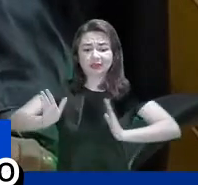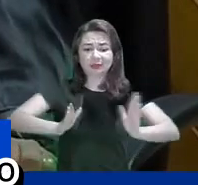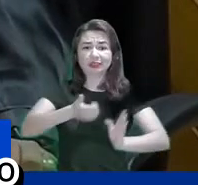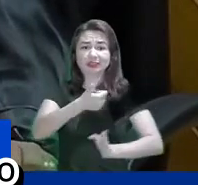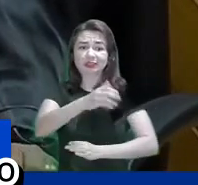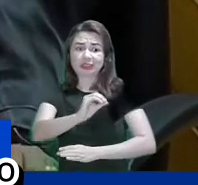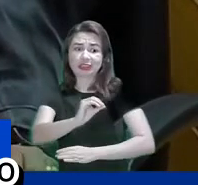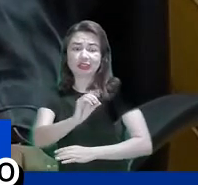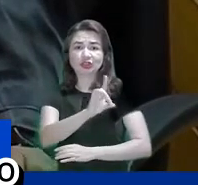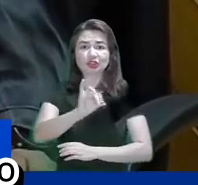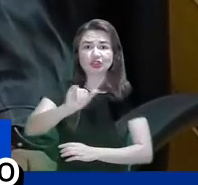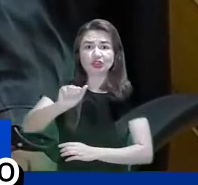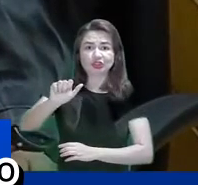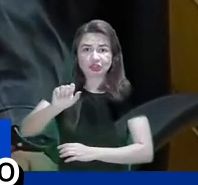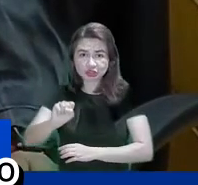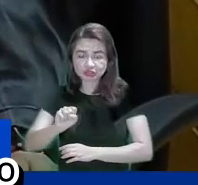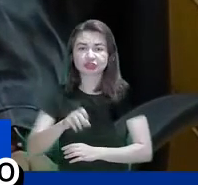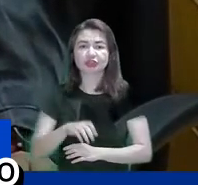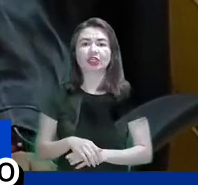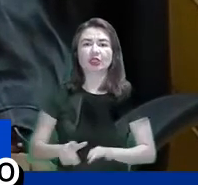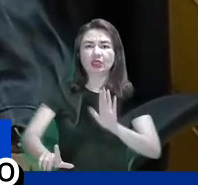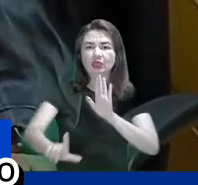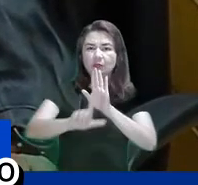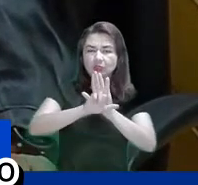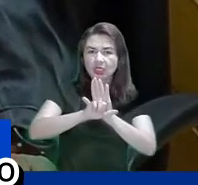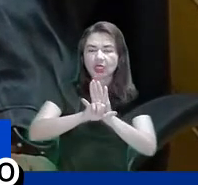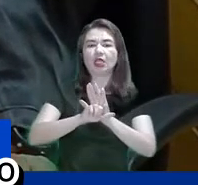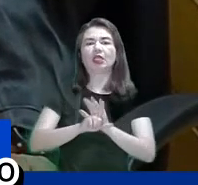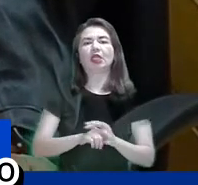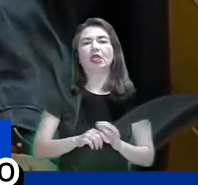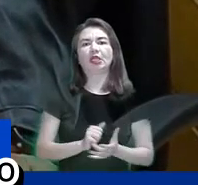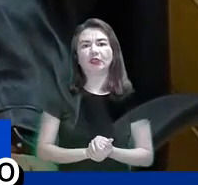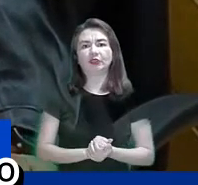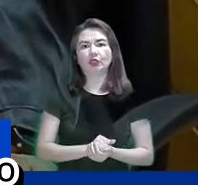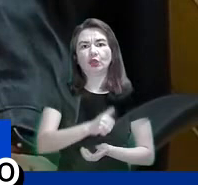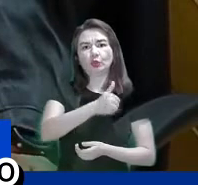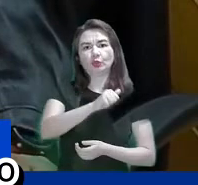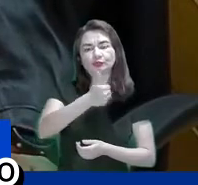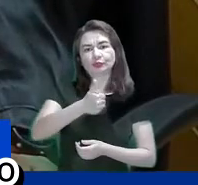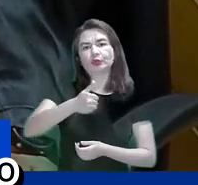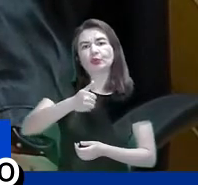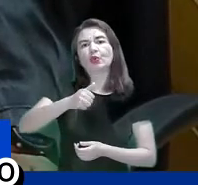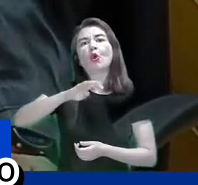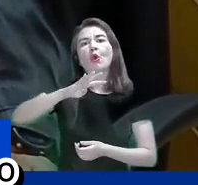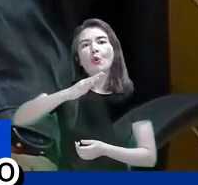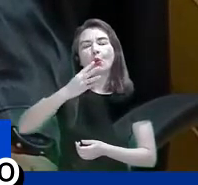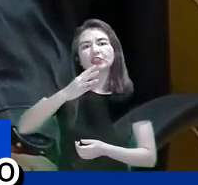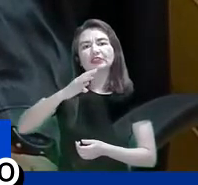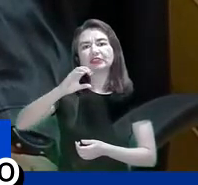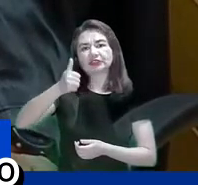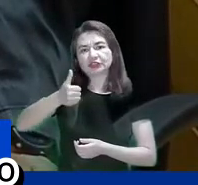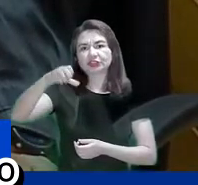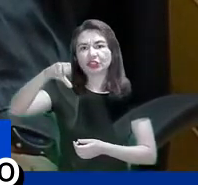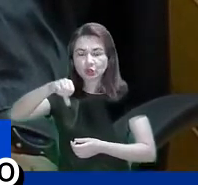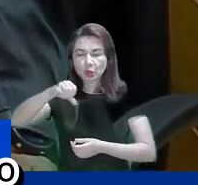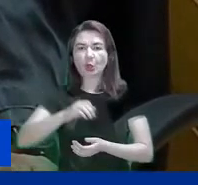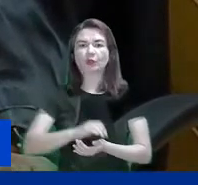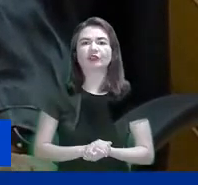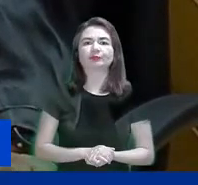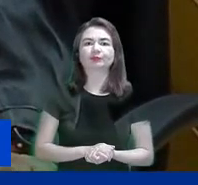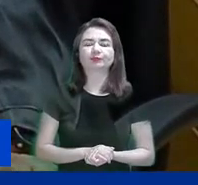dias, que é previsto na Lei 11.419, segundo o qual a intimação eletrônica é